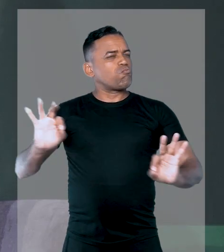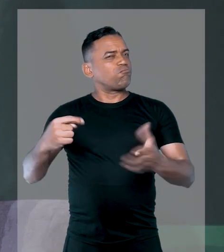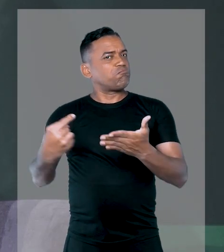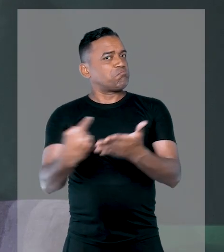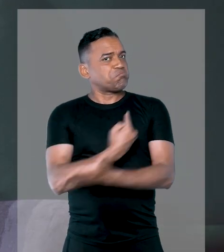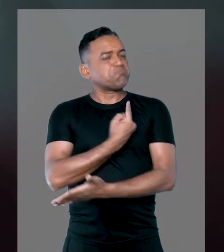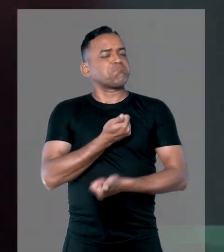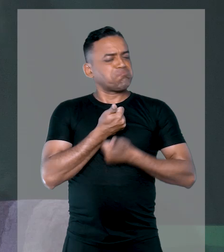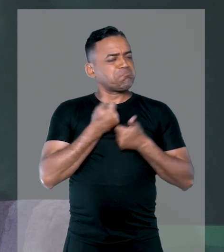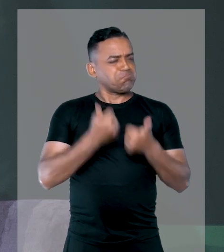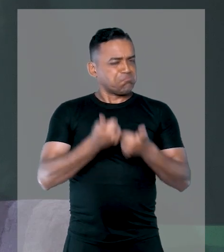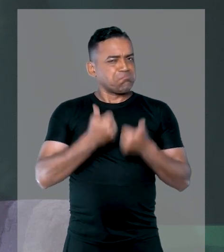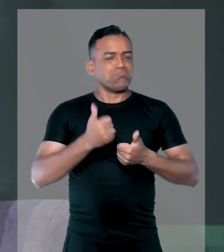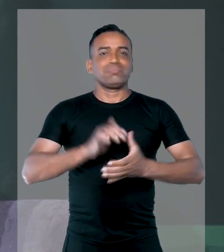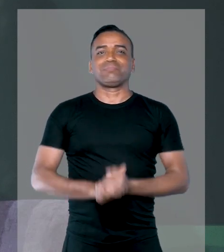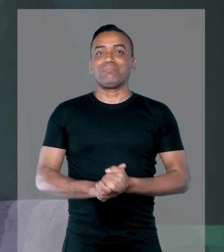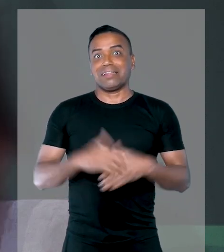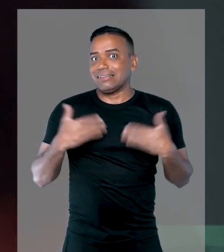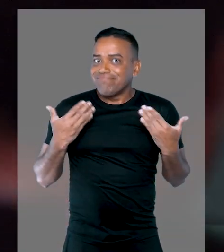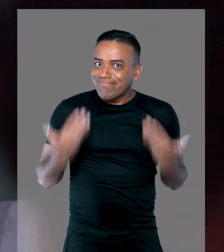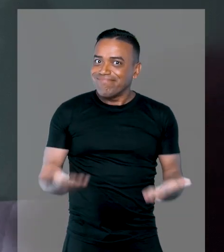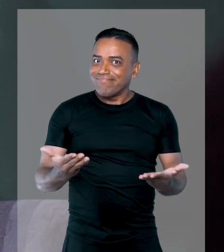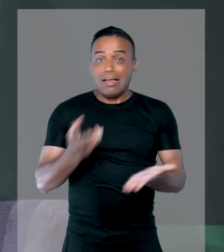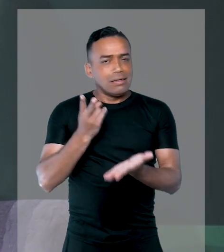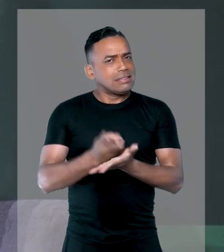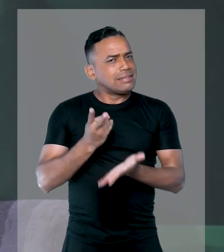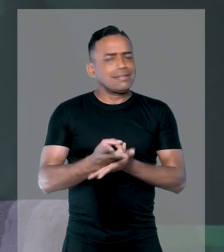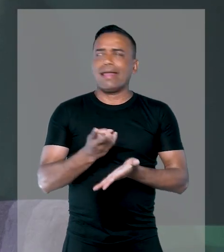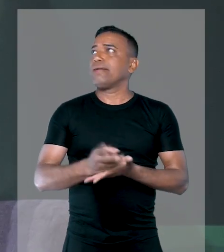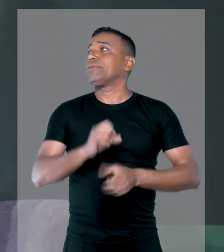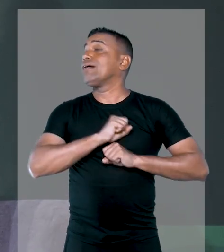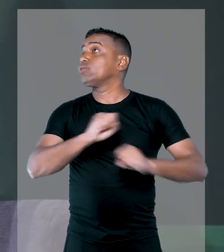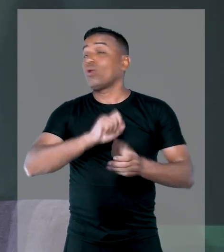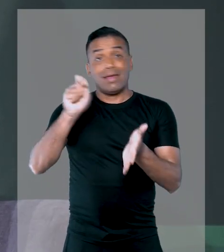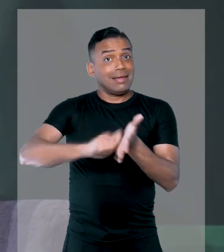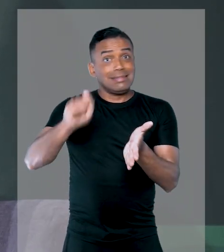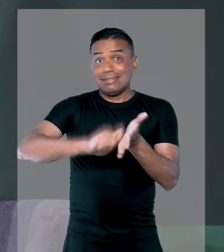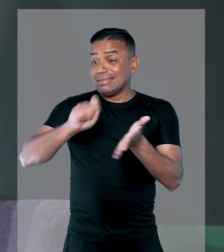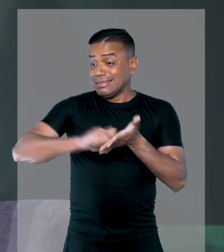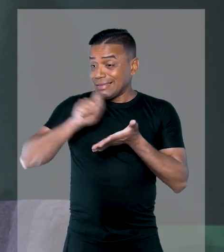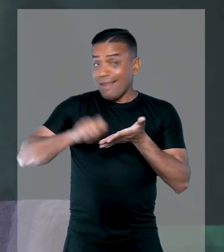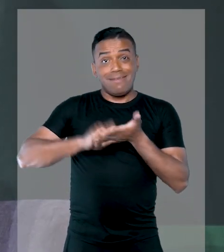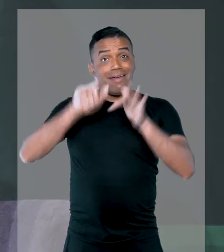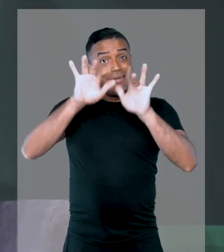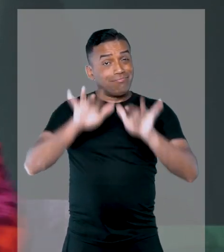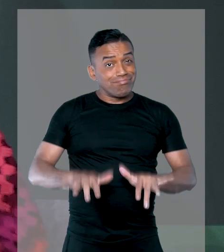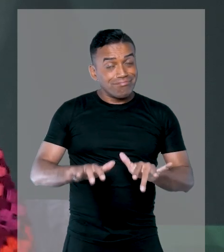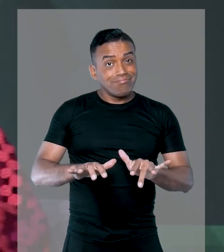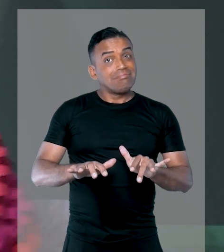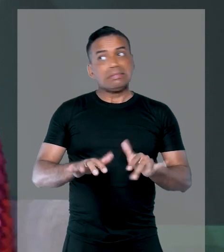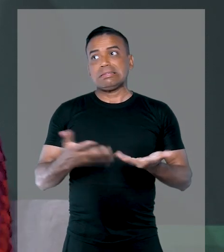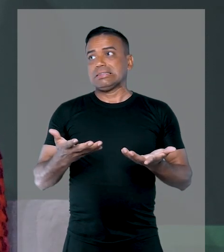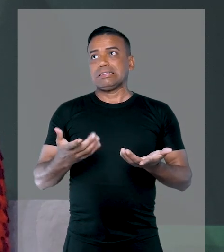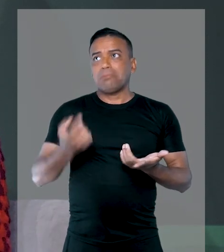Sim. Então, eu sempre escrevi, e eu sempre escrevi por